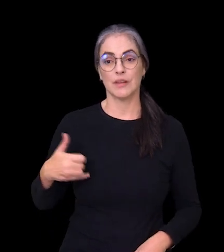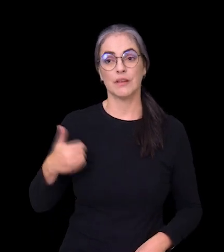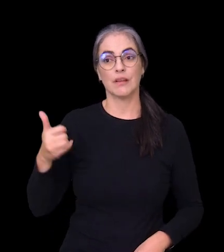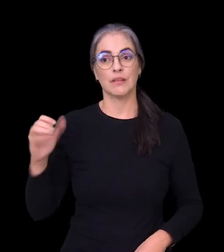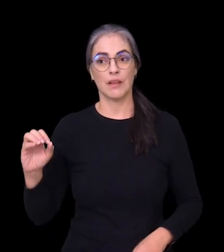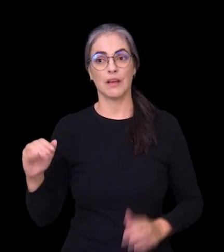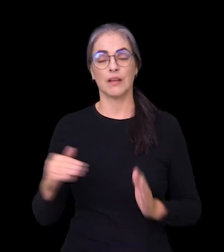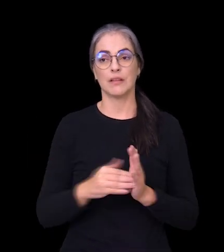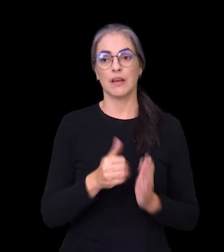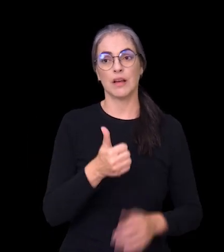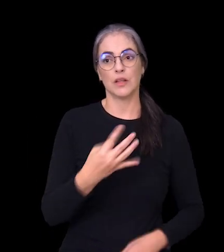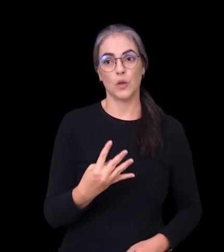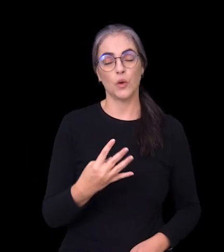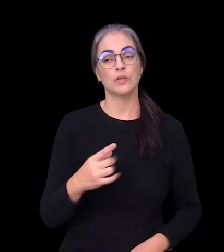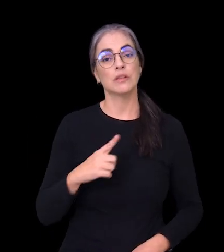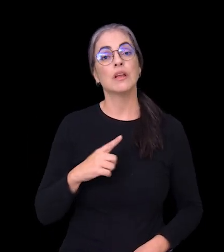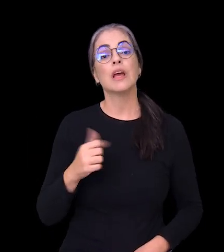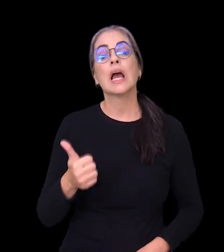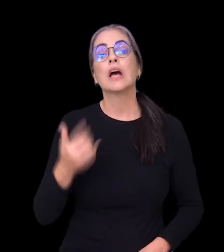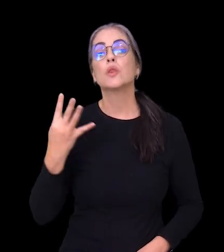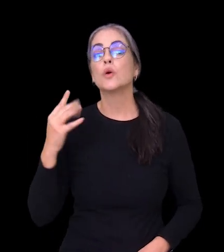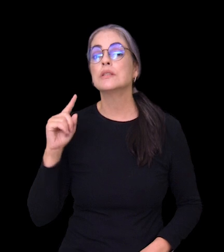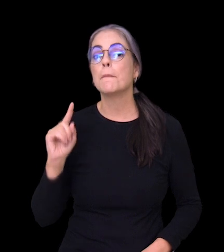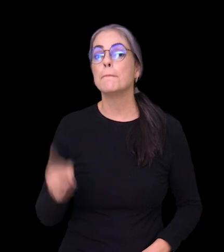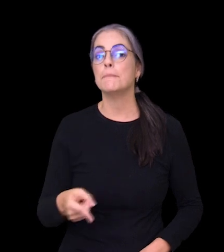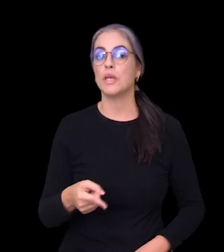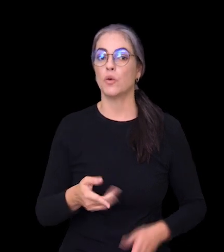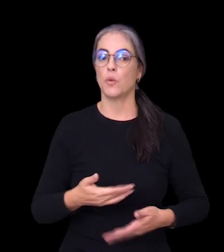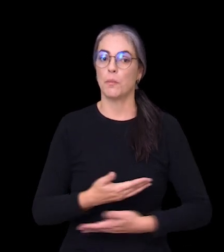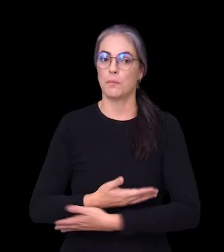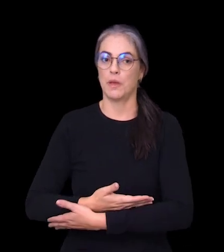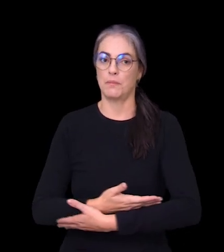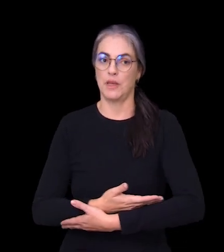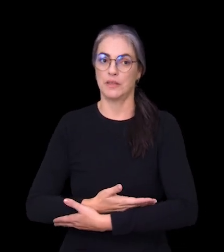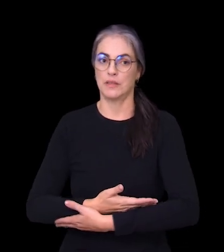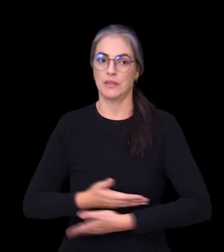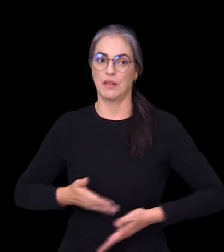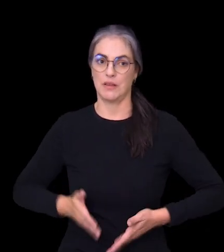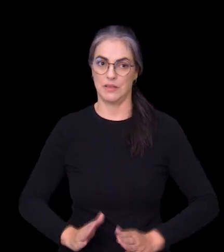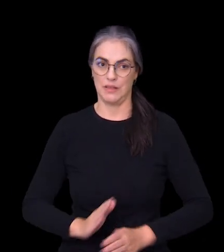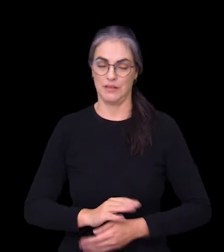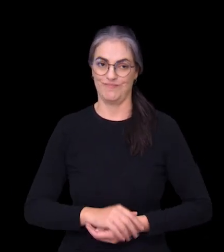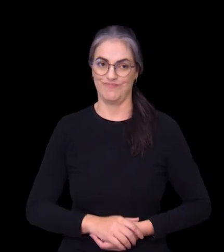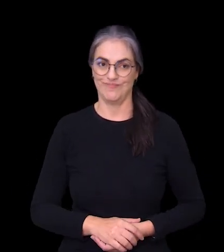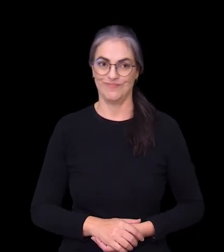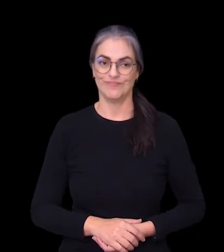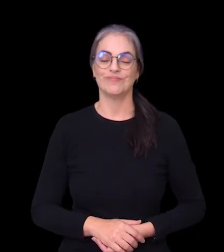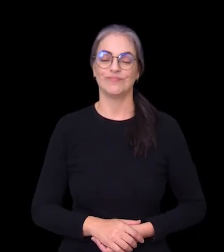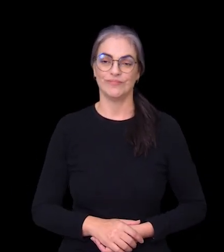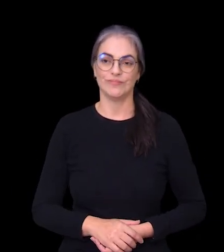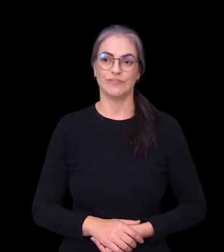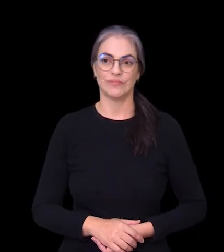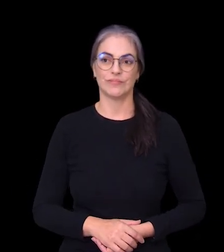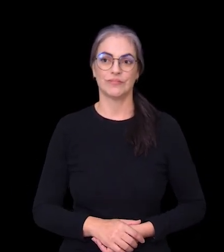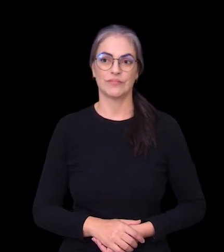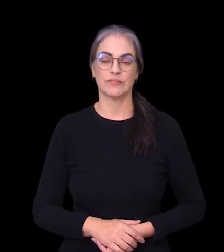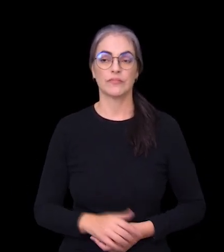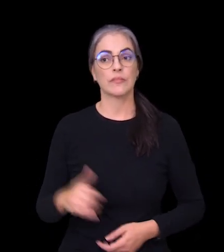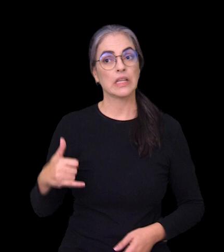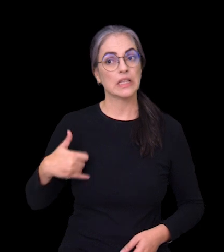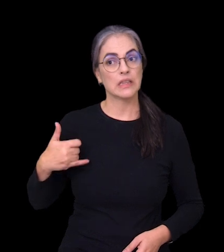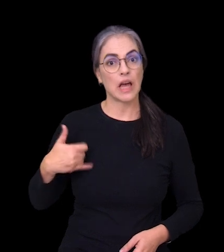14 mil por ano, né? Então, 14 mil bebês que nascem de adolescentes de 10 a 14 anos, que é uma faixa